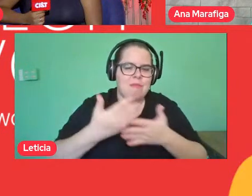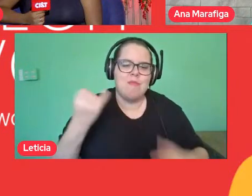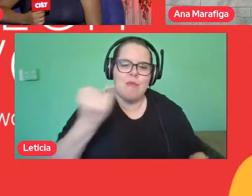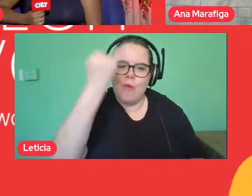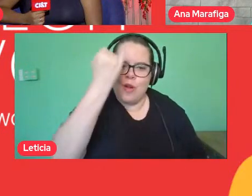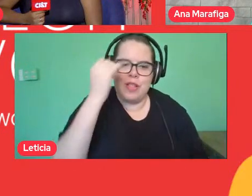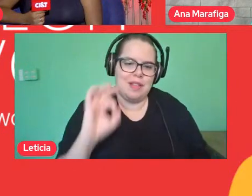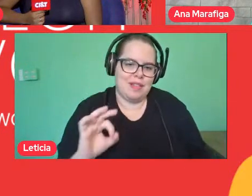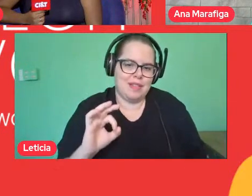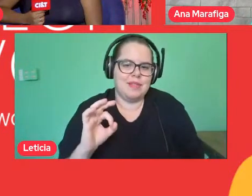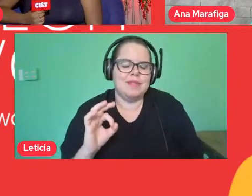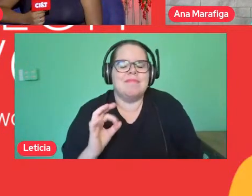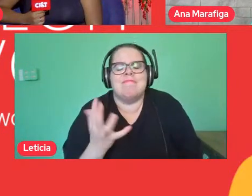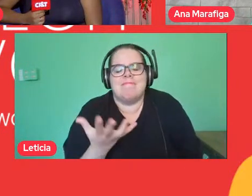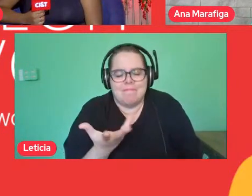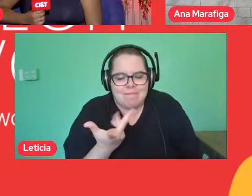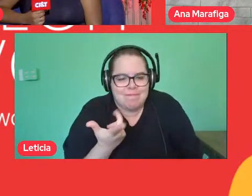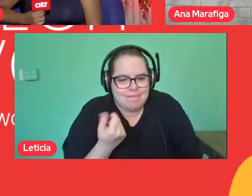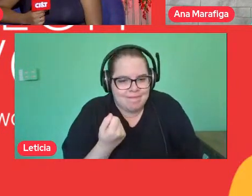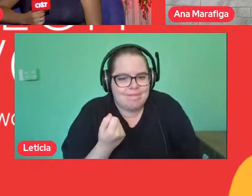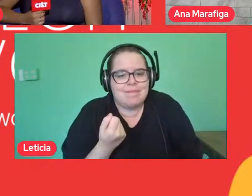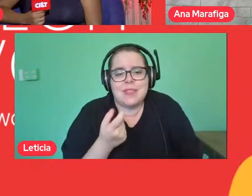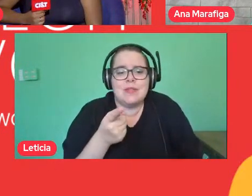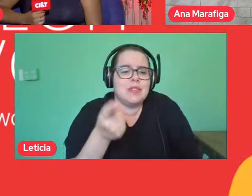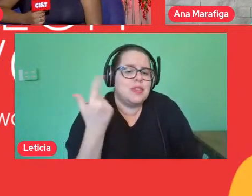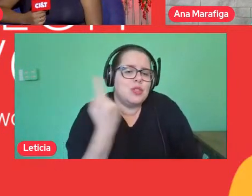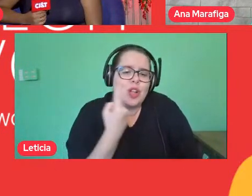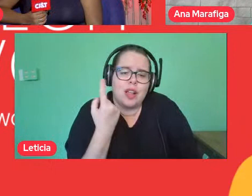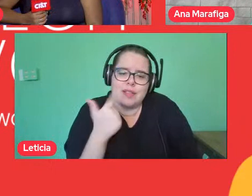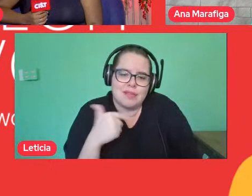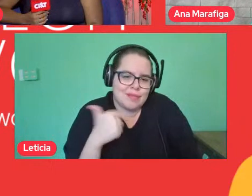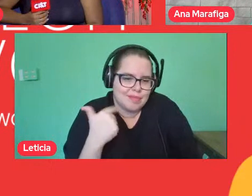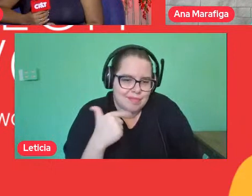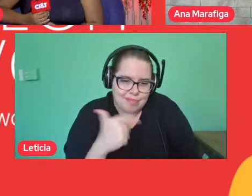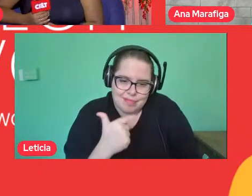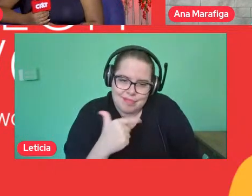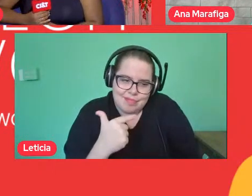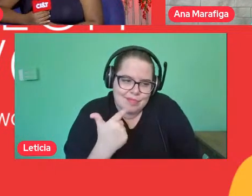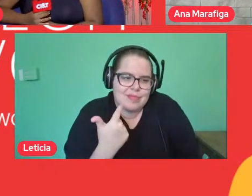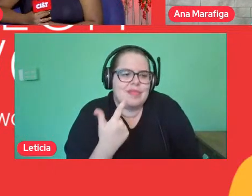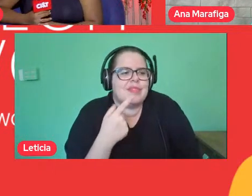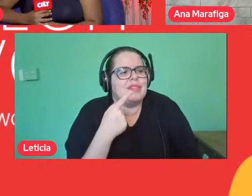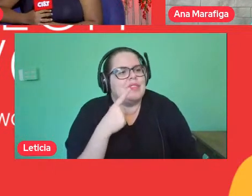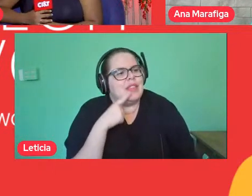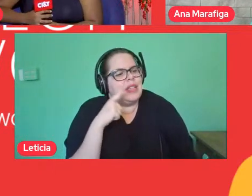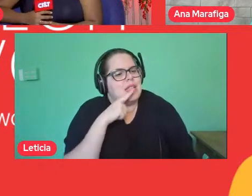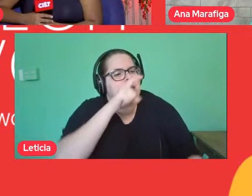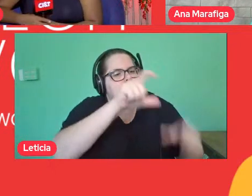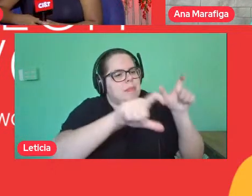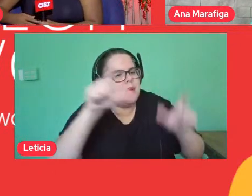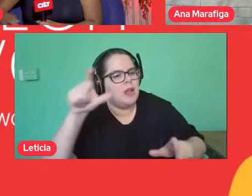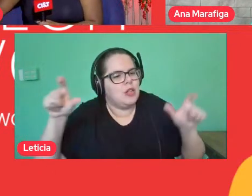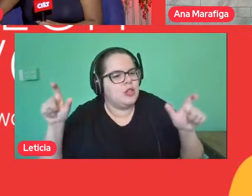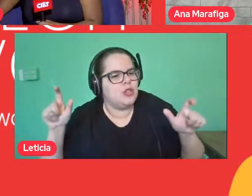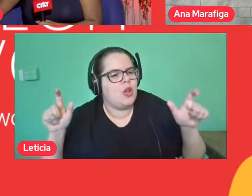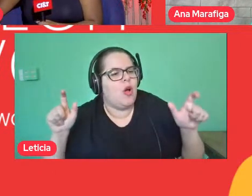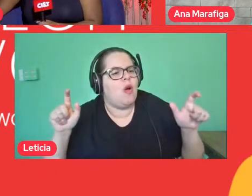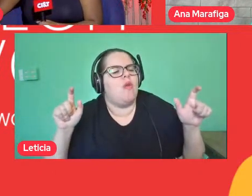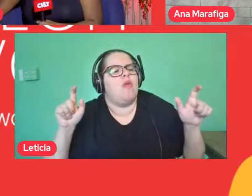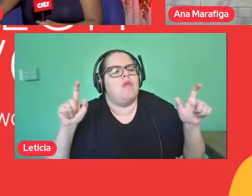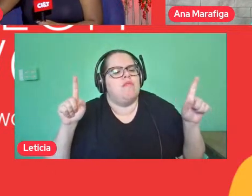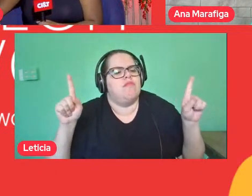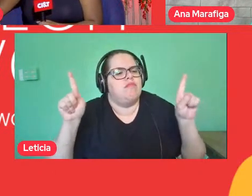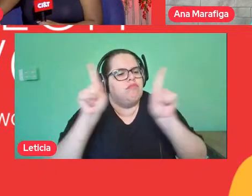fundamentais. Tá? Então, você não está sozinha, tem provavelmente outras pessoas já passaram pelo mesmo problema que